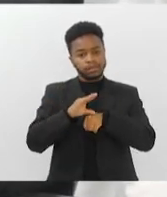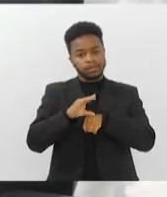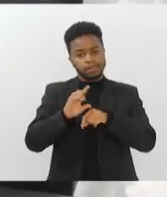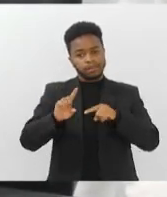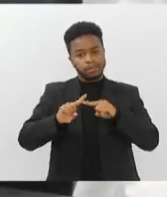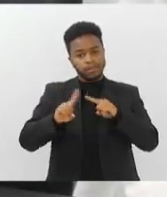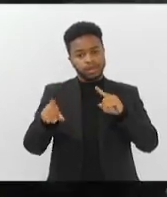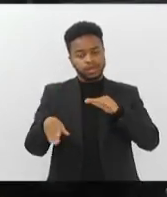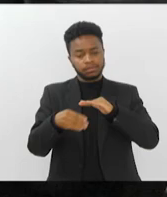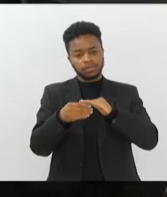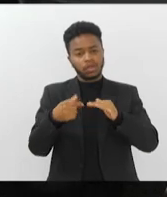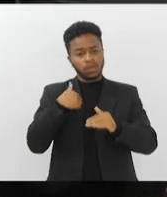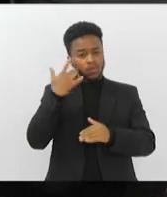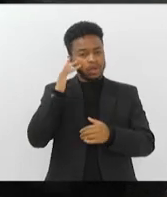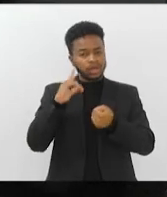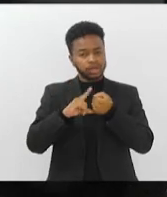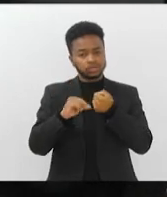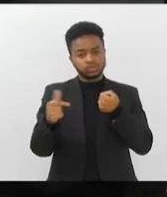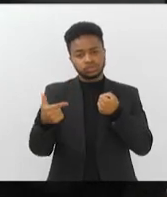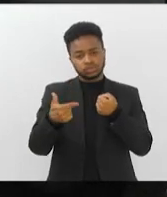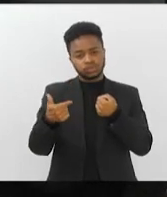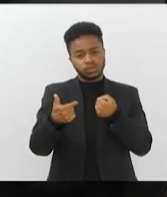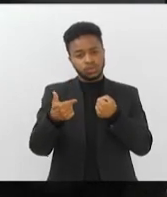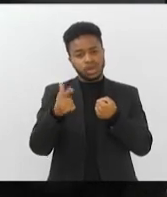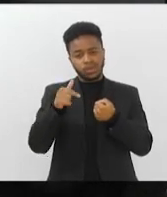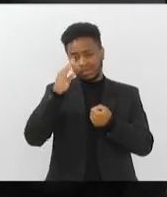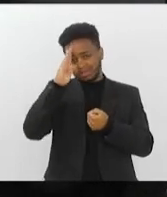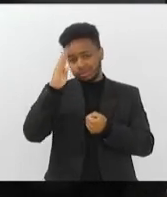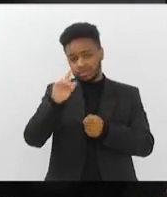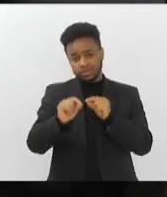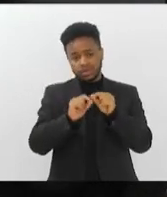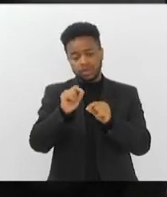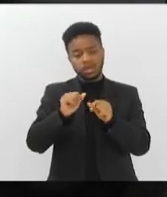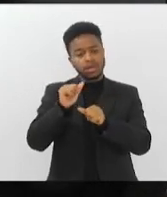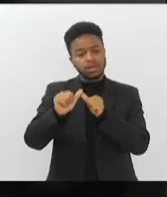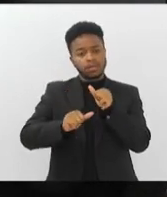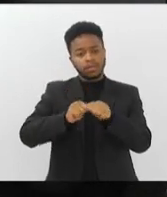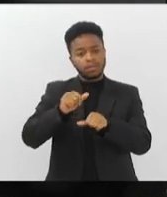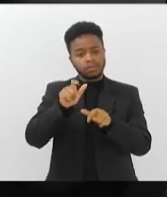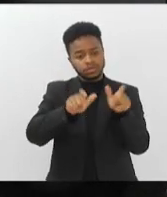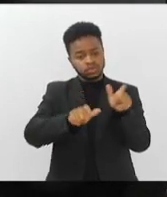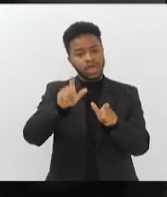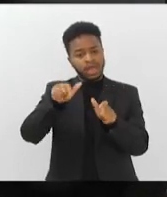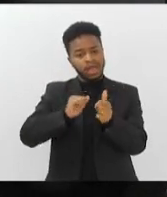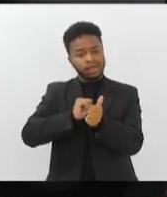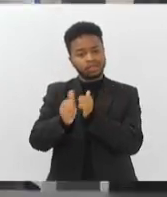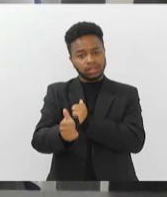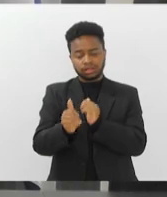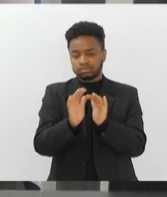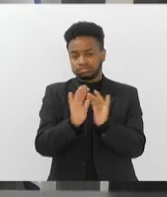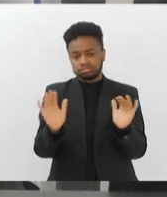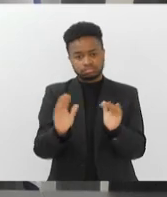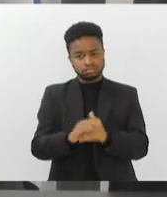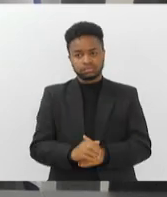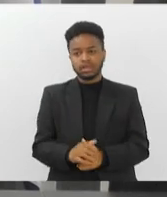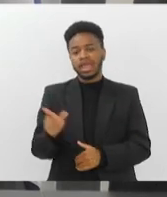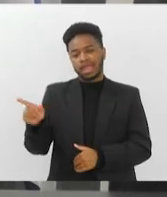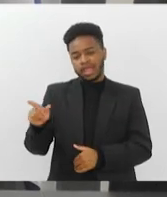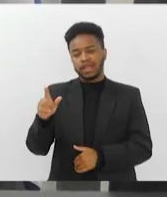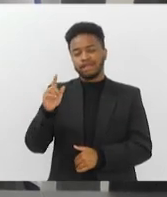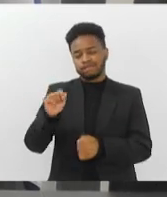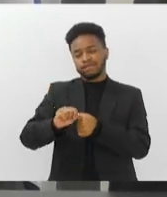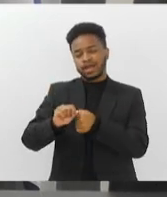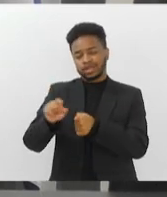artigo 2º acho que deixa só é o ponto mais central, que é transformar o praticante em atleta. Deputado Vinícius Cozzolino pratica parkour em Magé,